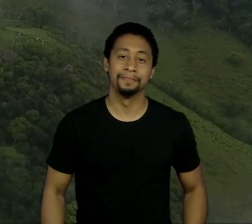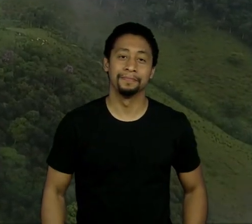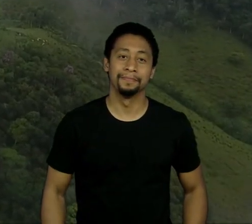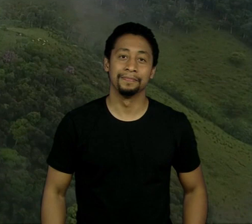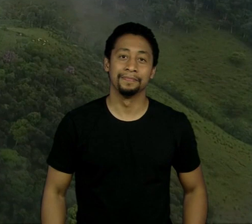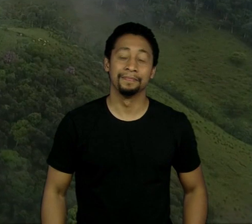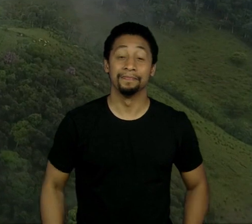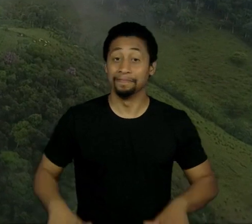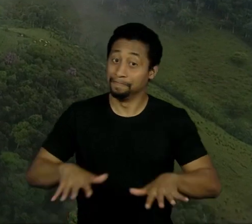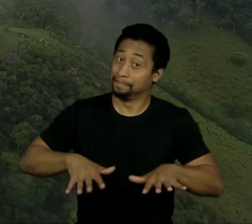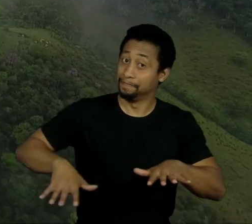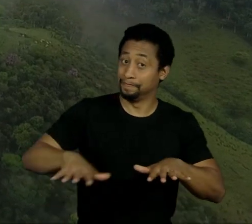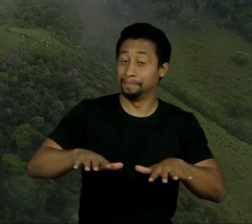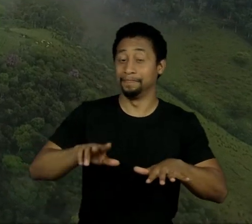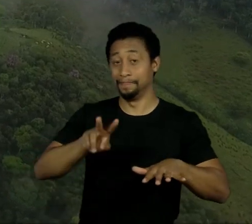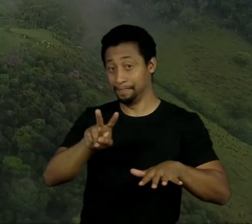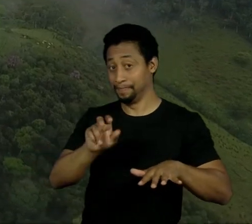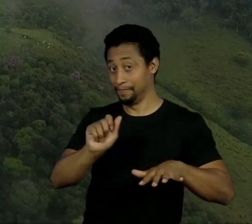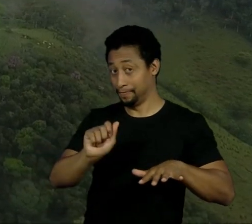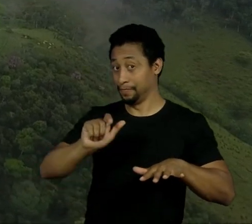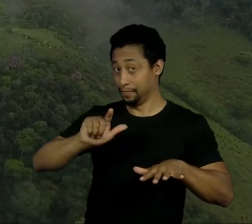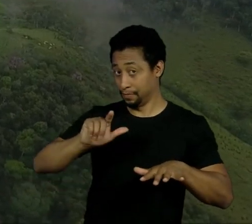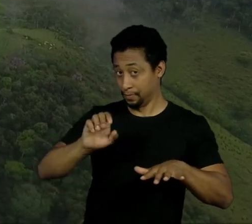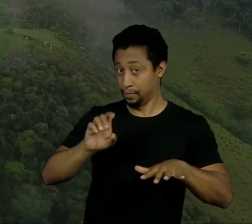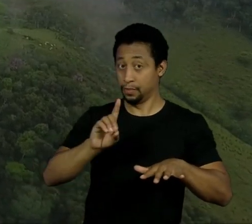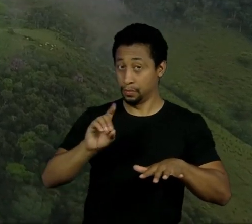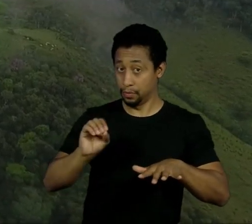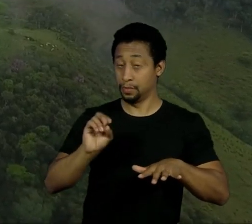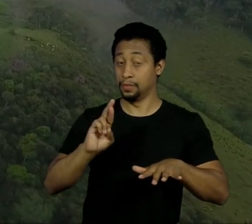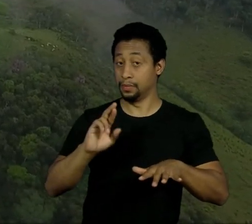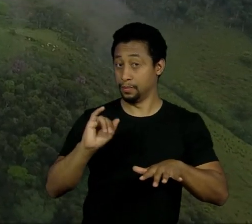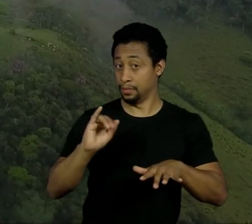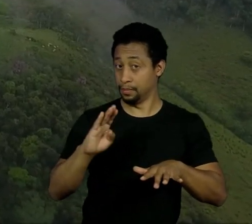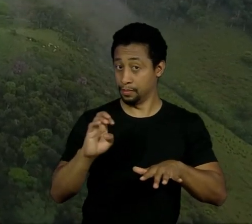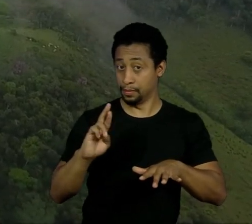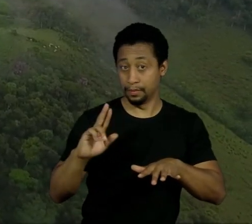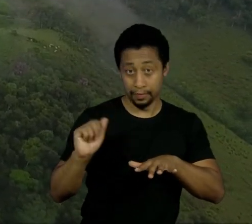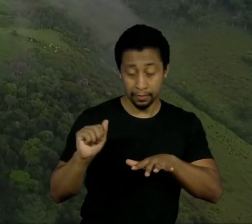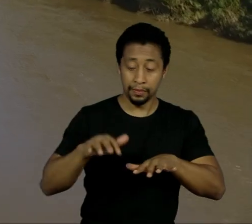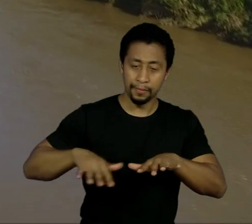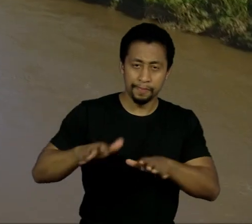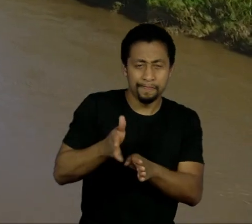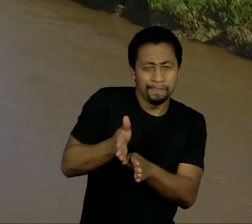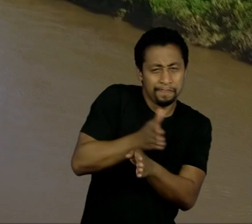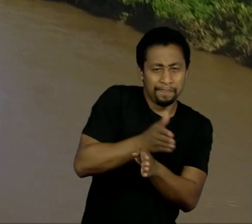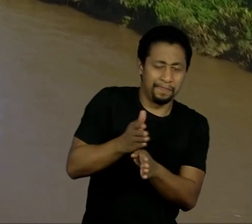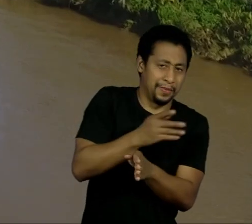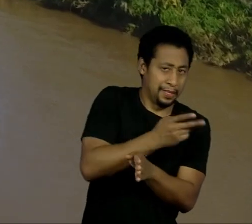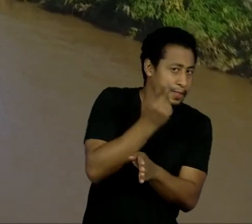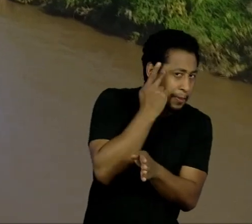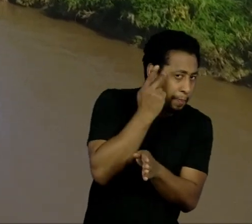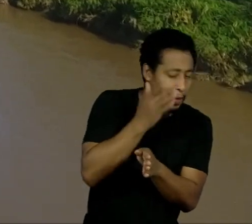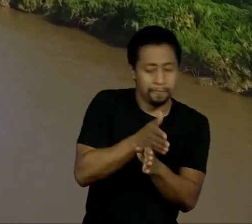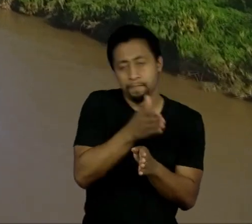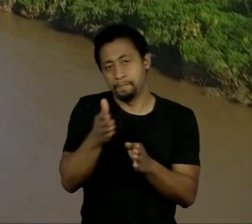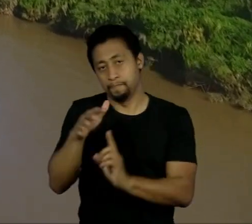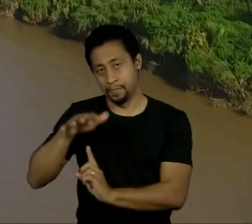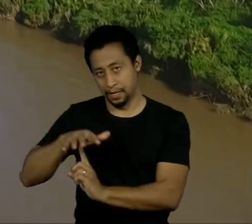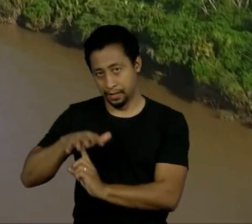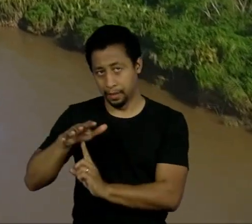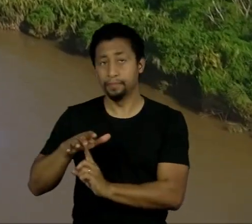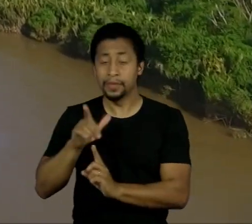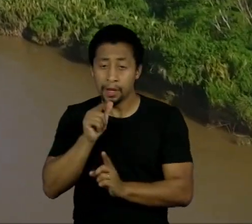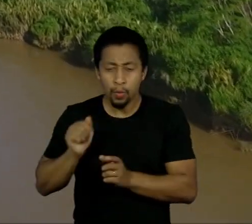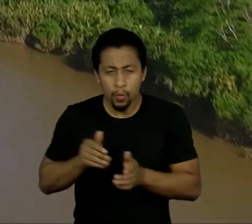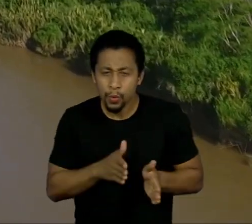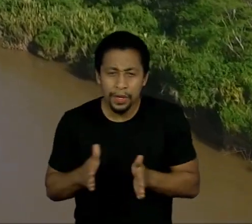O Vale do Ribeira se estende pelo sul do estado de São Paulo e norte do Paraná. É a área da bacia hidrográfica